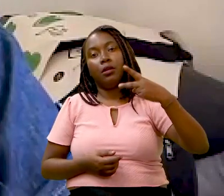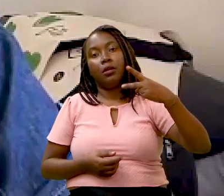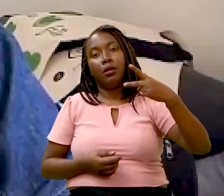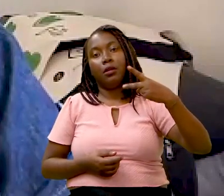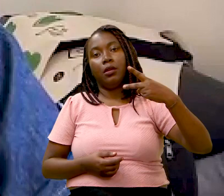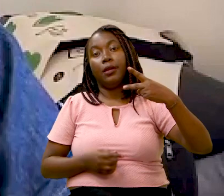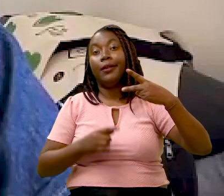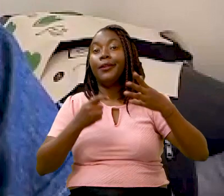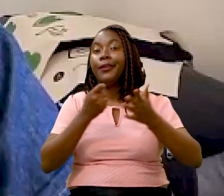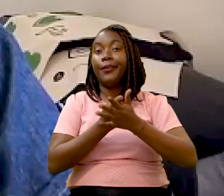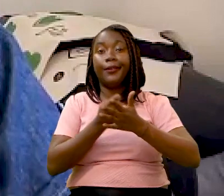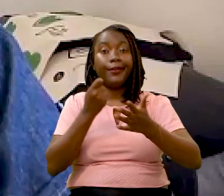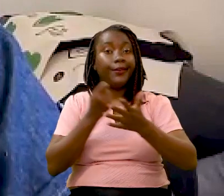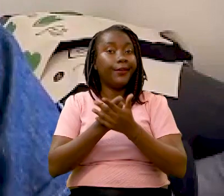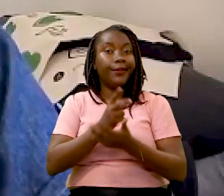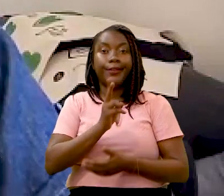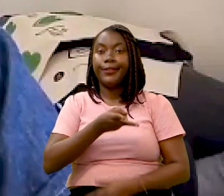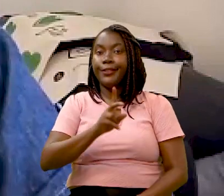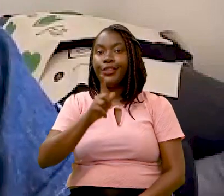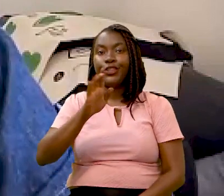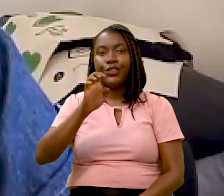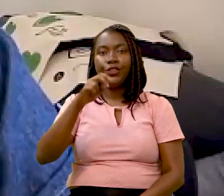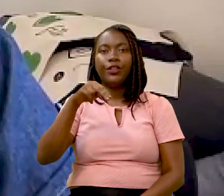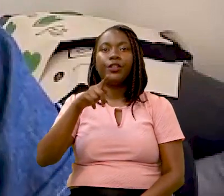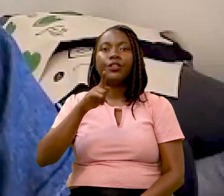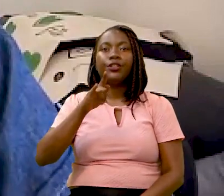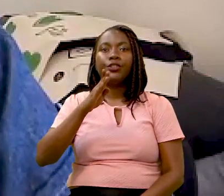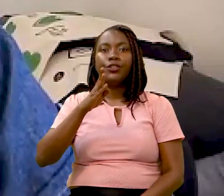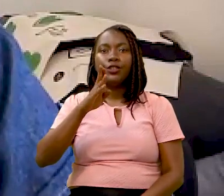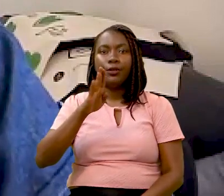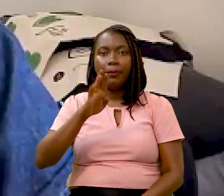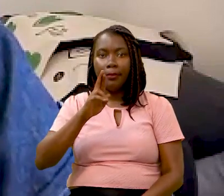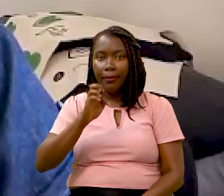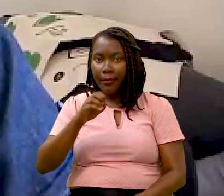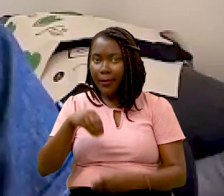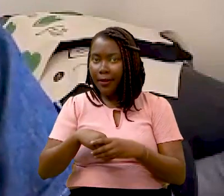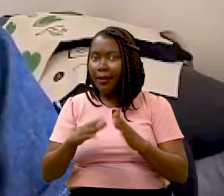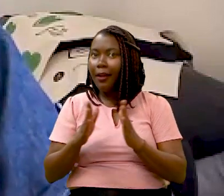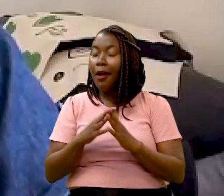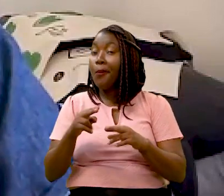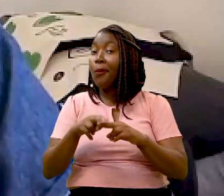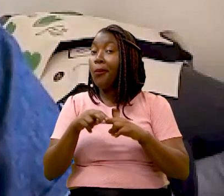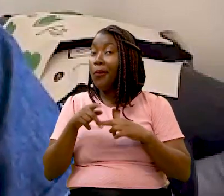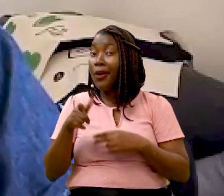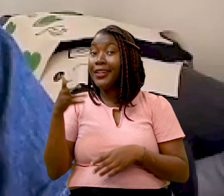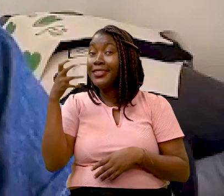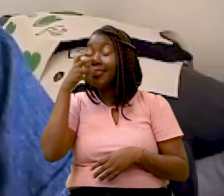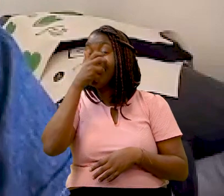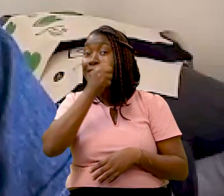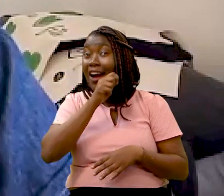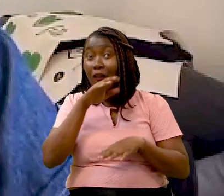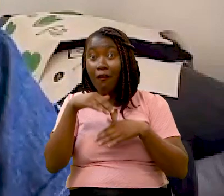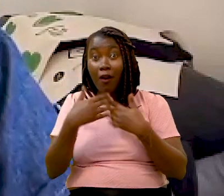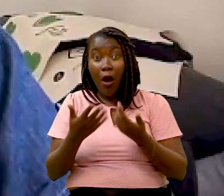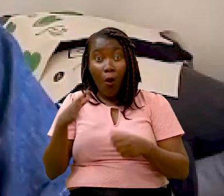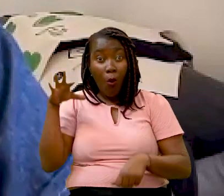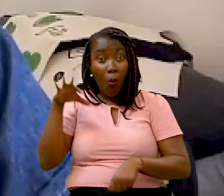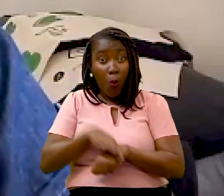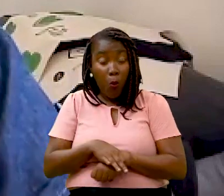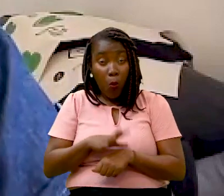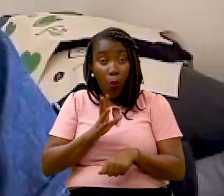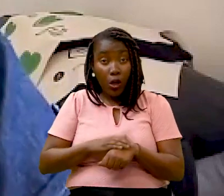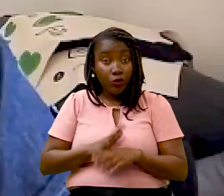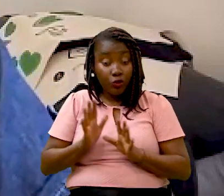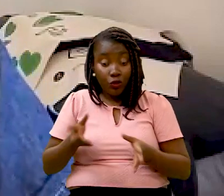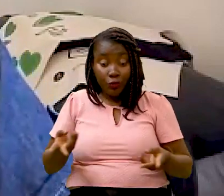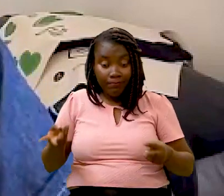ponto, tem que ter sempre gengibre em casa, porque o gengibre ele salva naquele momento que a dor já está instalada ou